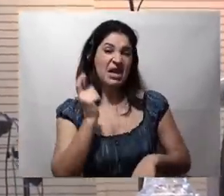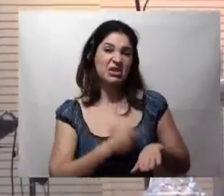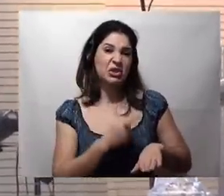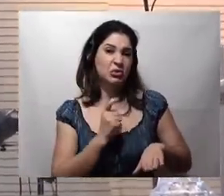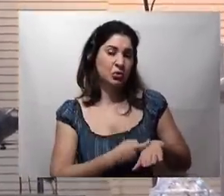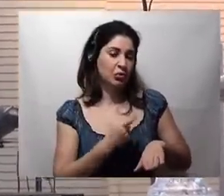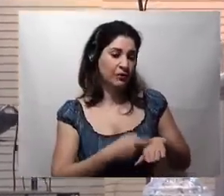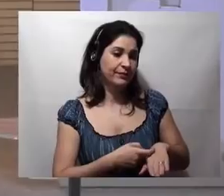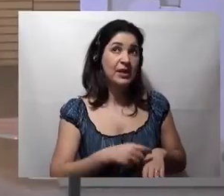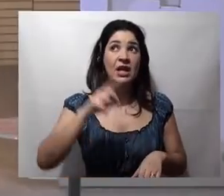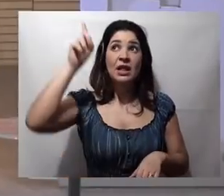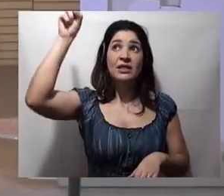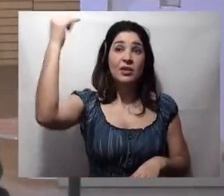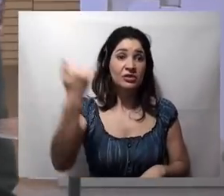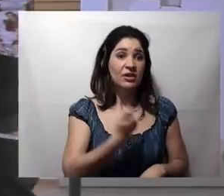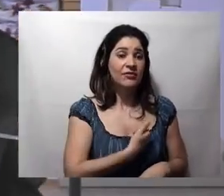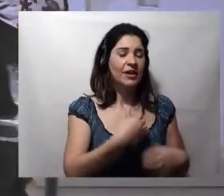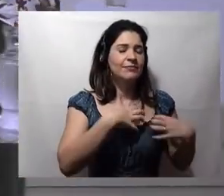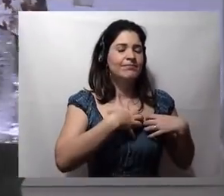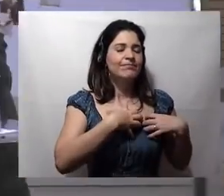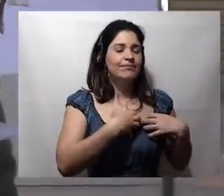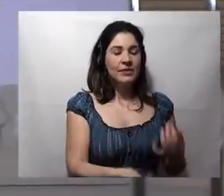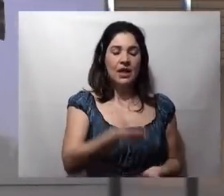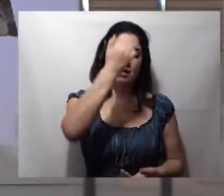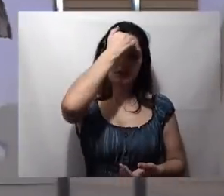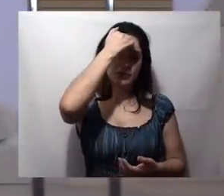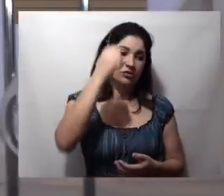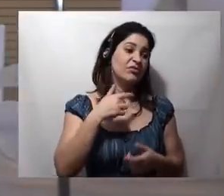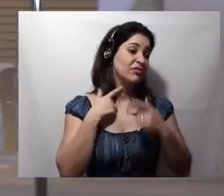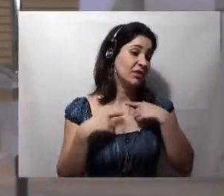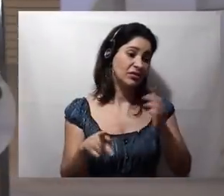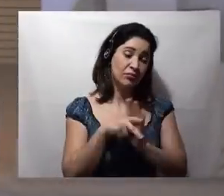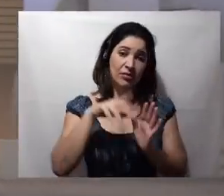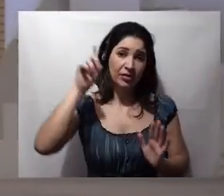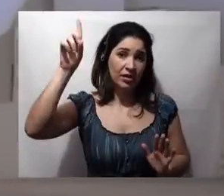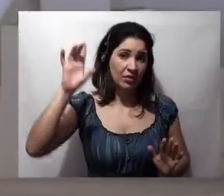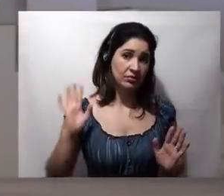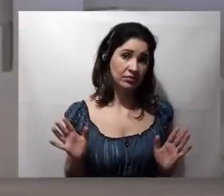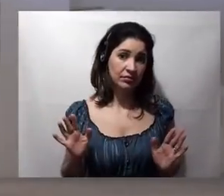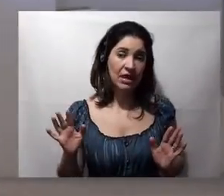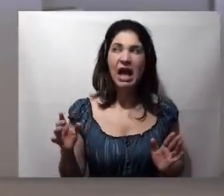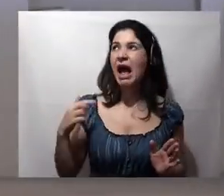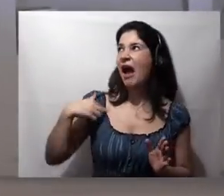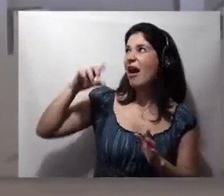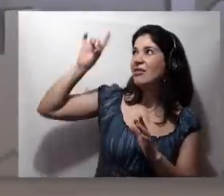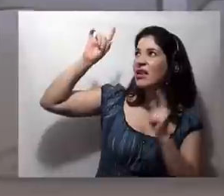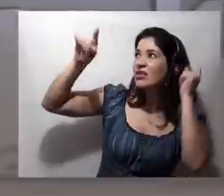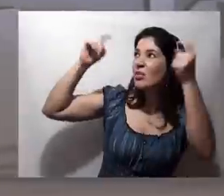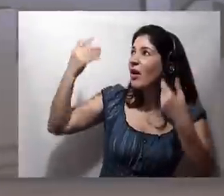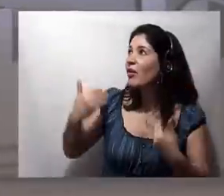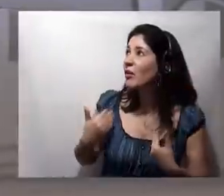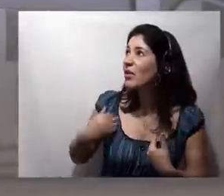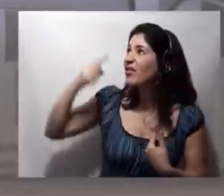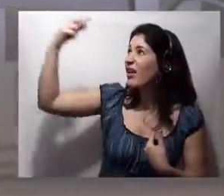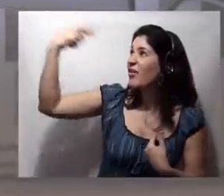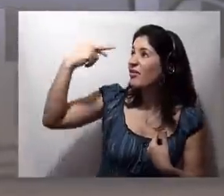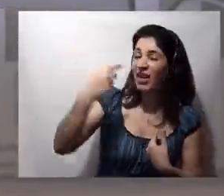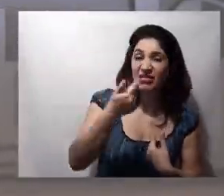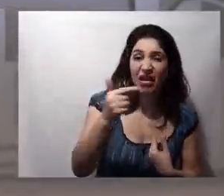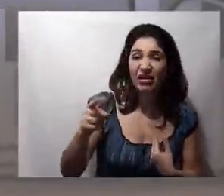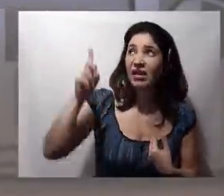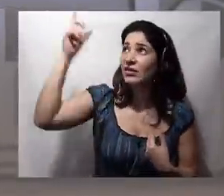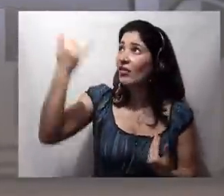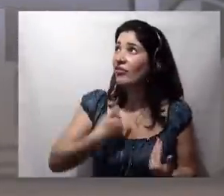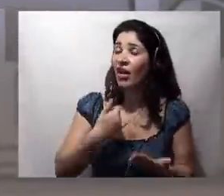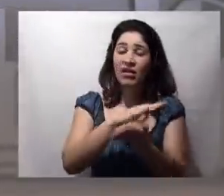deus que que a branca o nosso coração então ninguém aqui pode falar assim a deus não tá preocupado comigo deus nem me ouvir deus nem